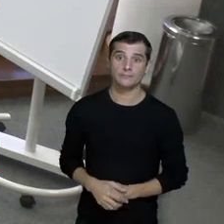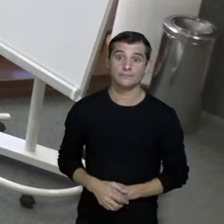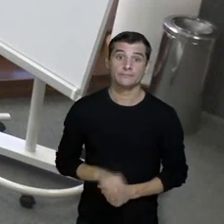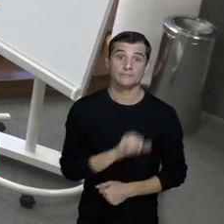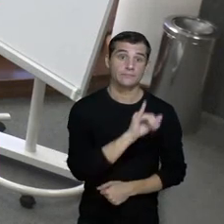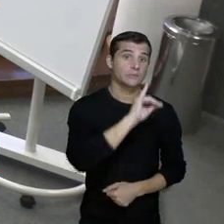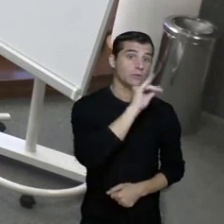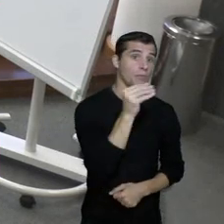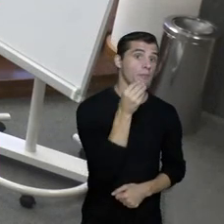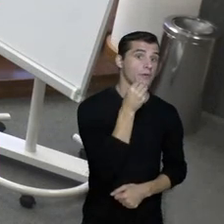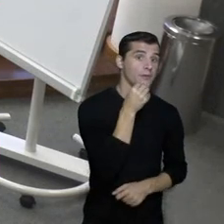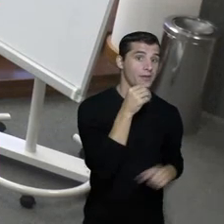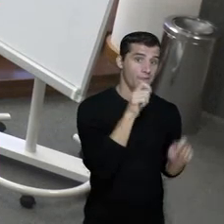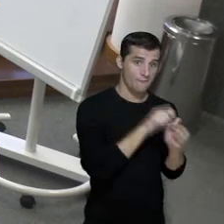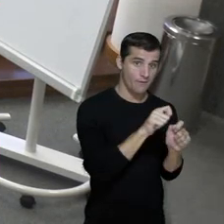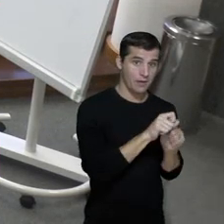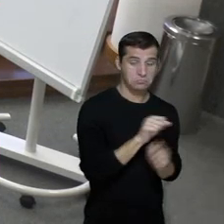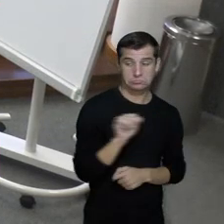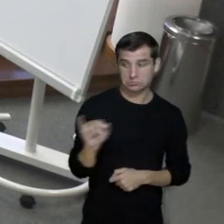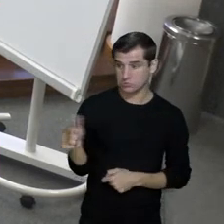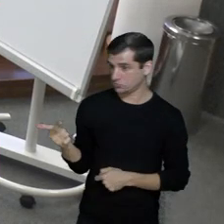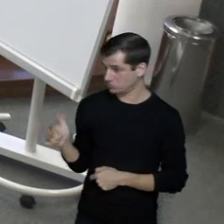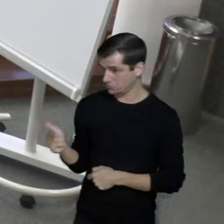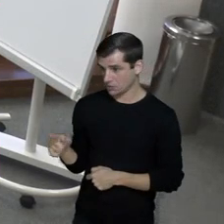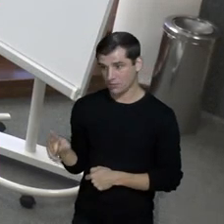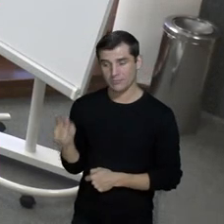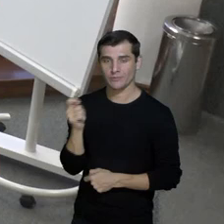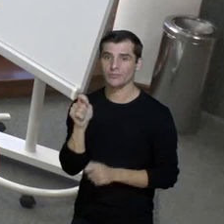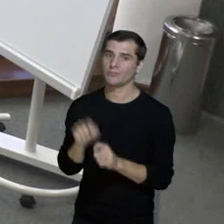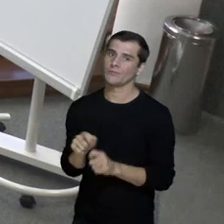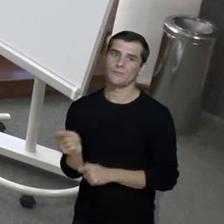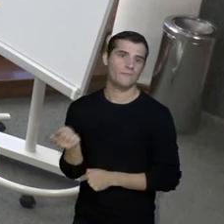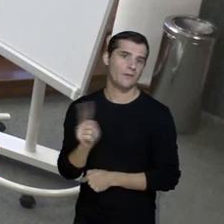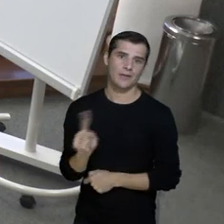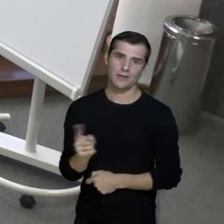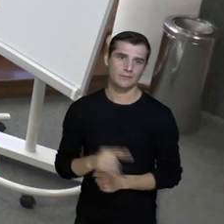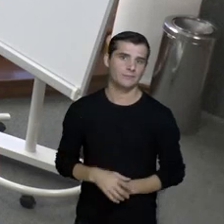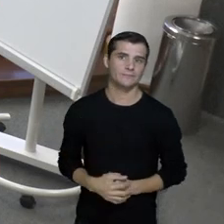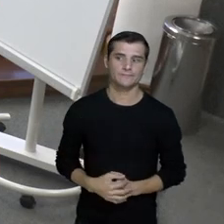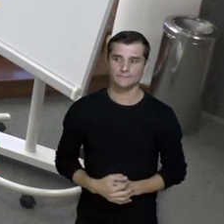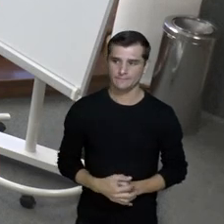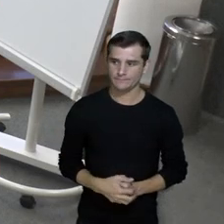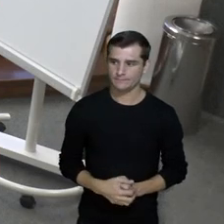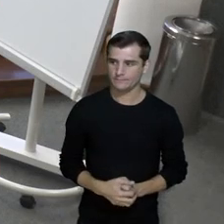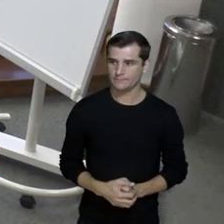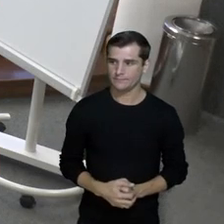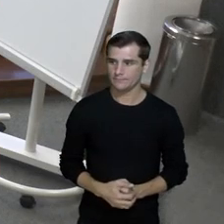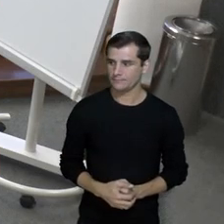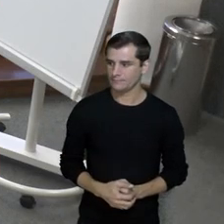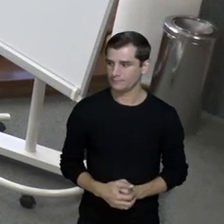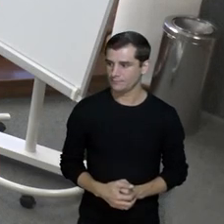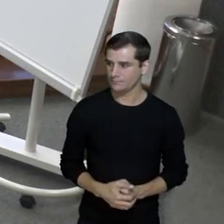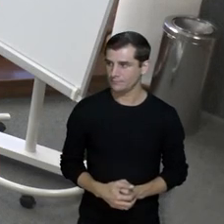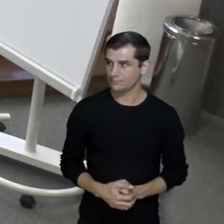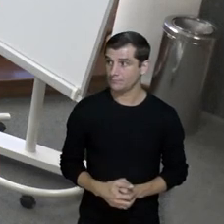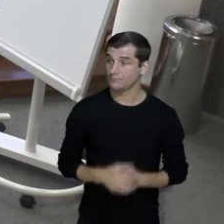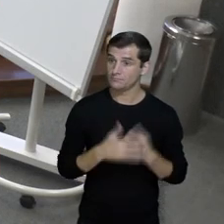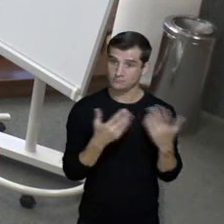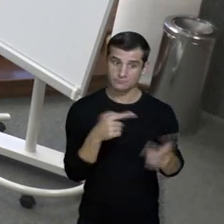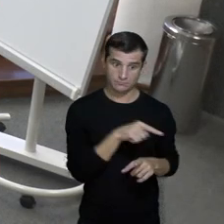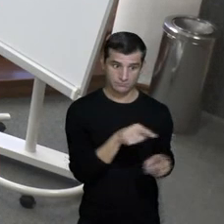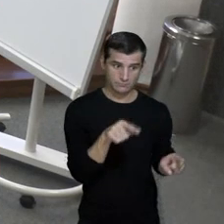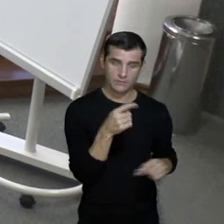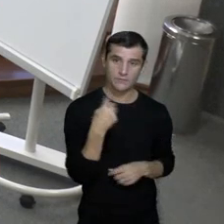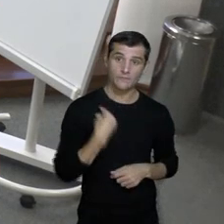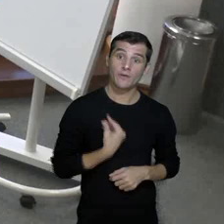fazer Ok eu faço se eu não tenho eu não faço tá E aí então a gente